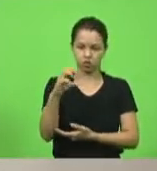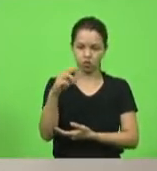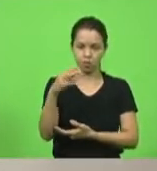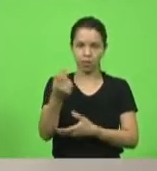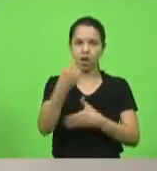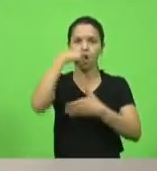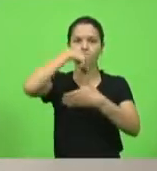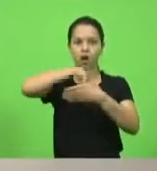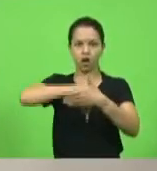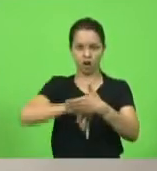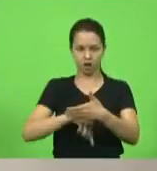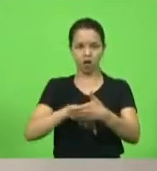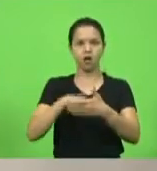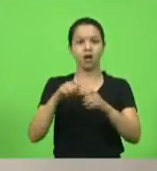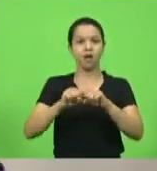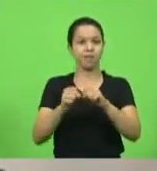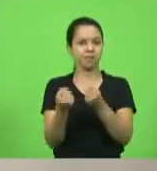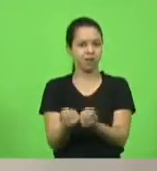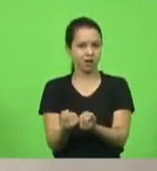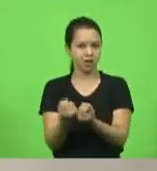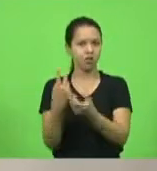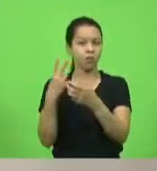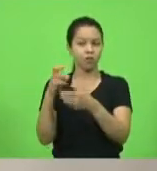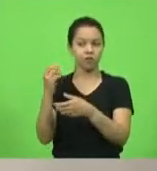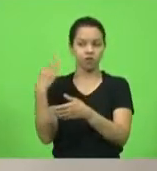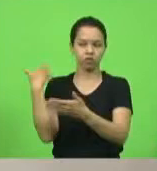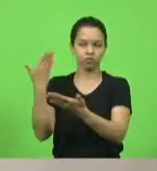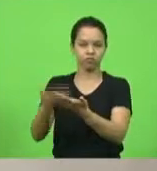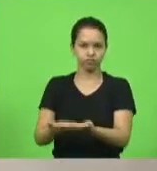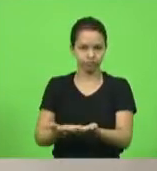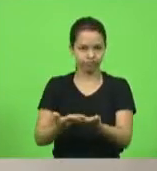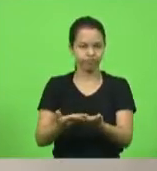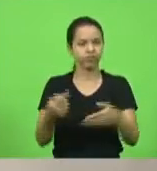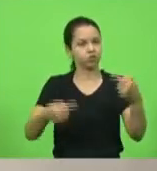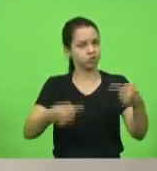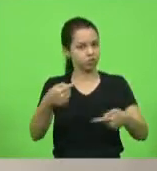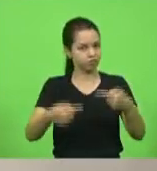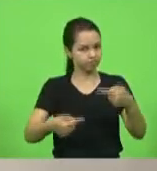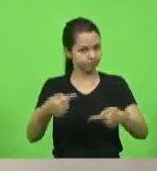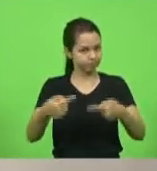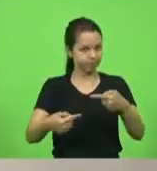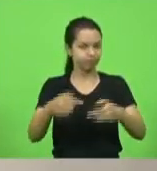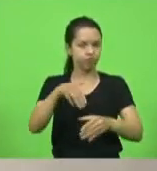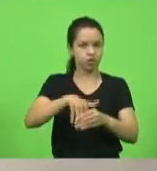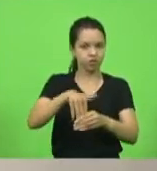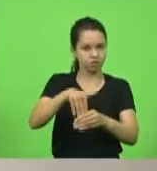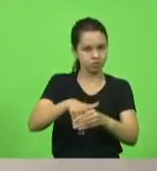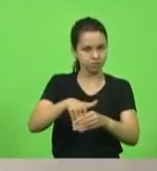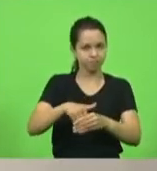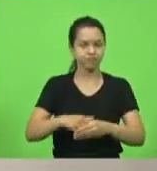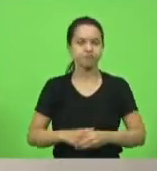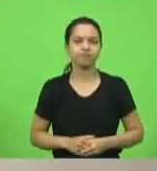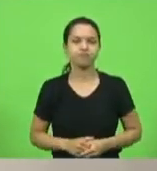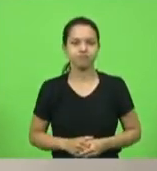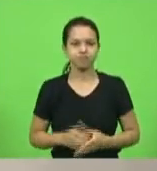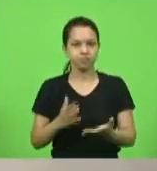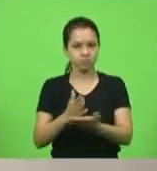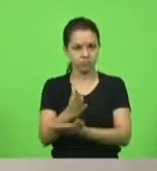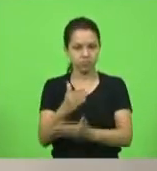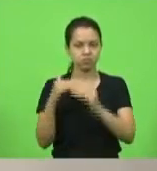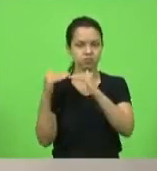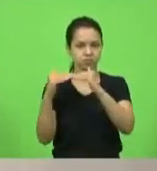desde setembro de 2020, em discussão. Não havendo quem queira discutir, em votação. Deputados que aprovam, permaneçam como se encontra. Aprovado